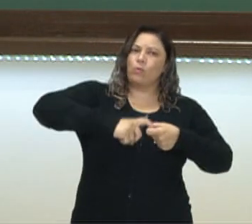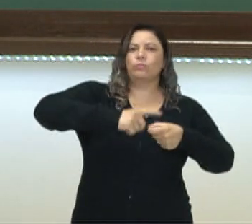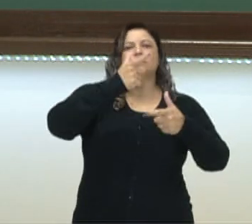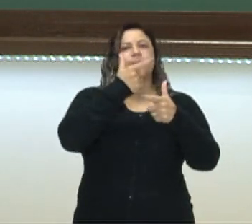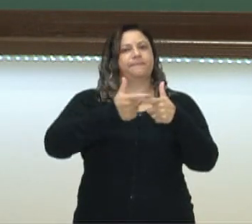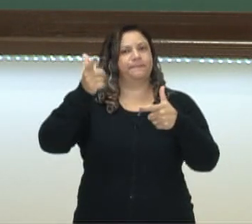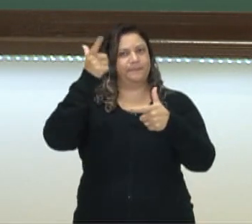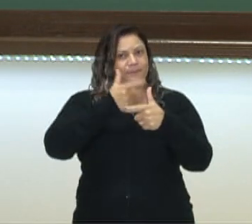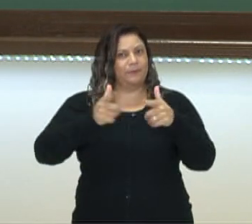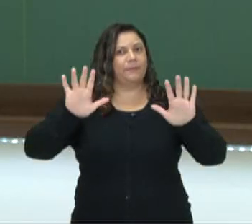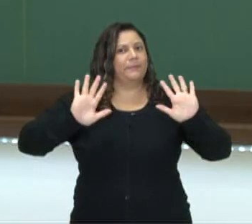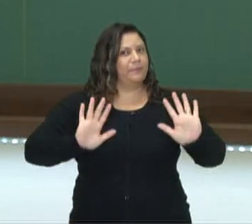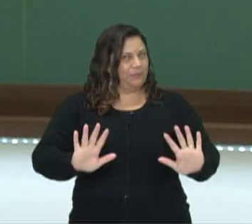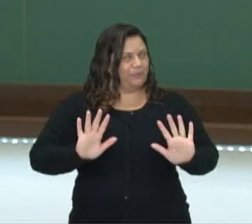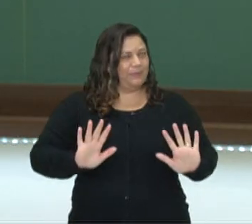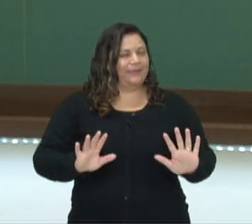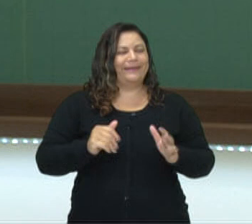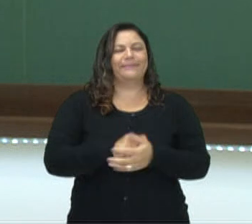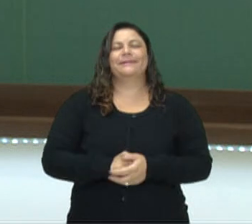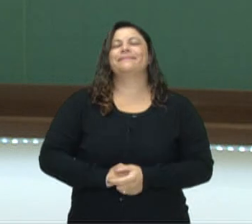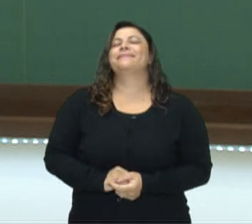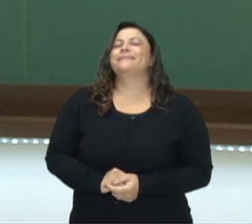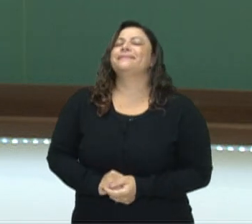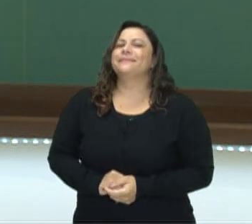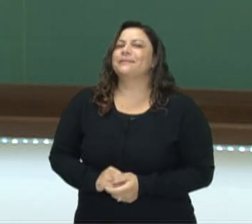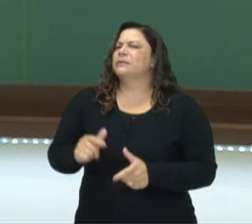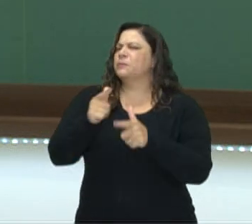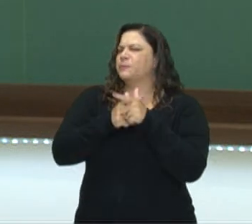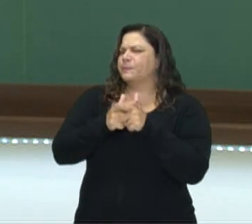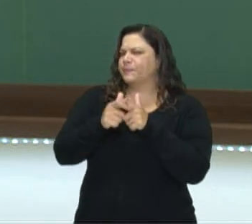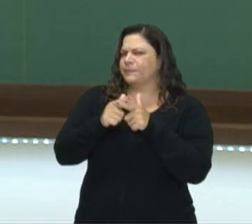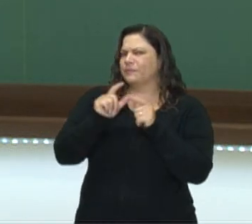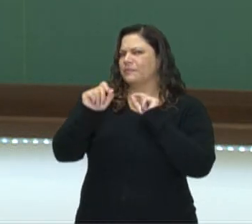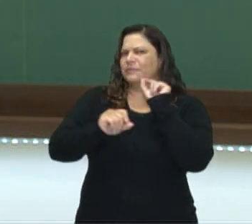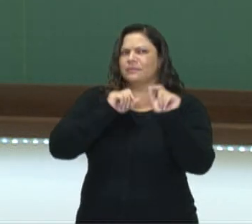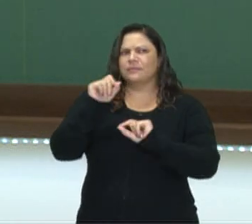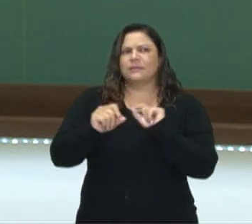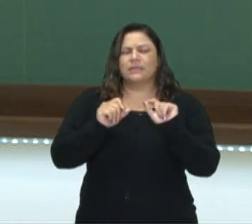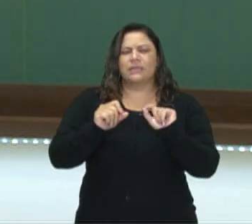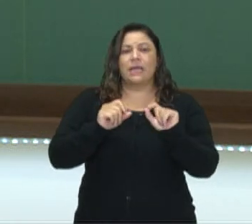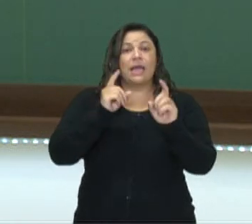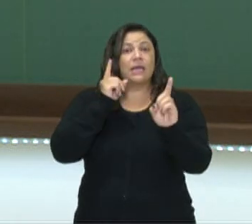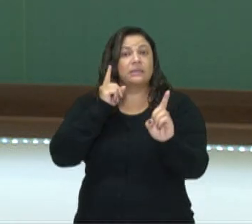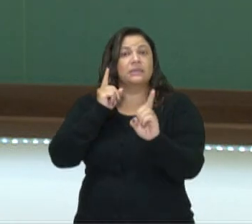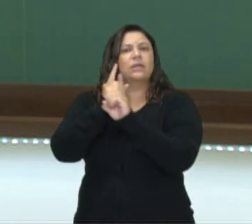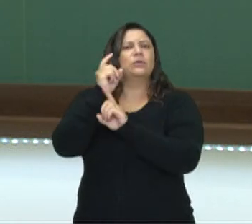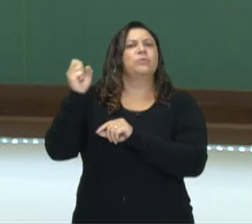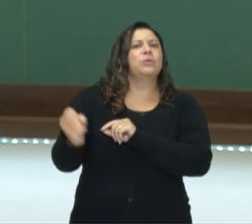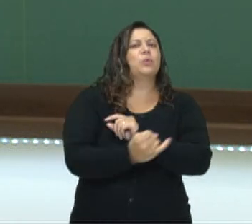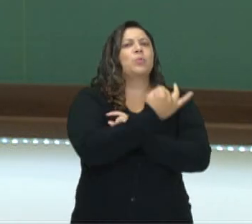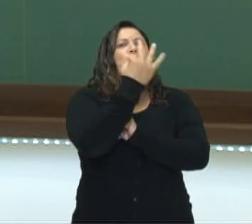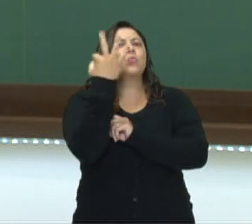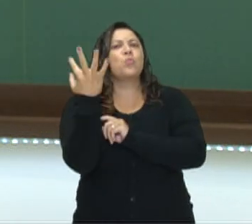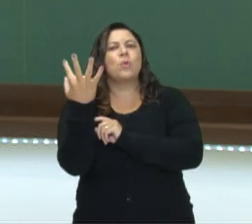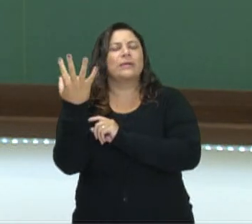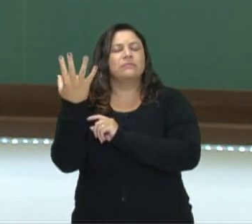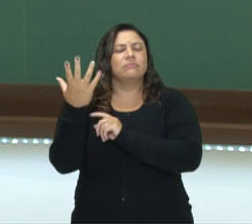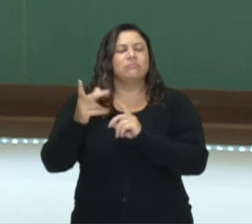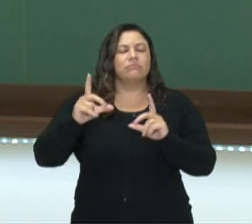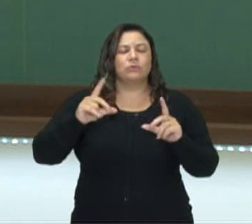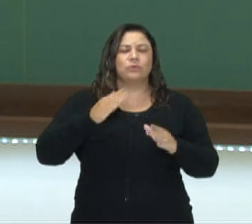problema, porque não era isso que era o problema, né? O problema era o quê? Era eu descobrir quantas miniaturas tem Paulo e